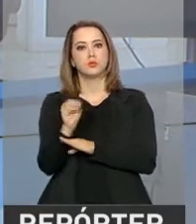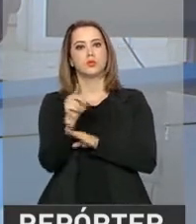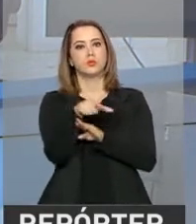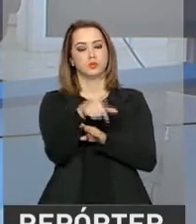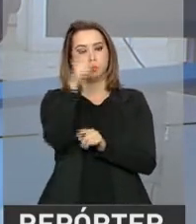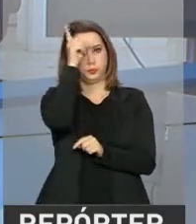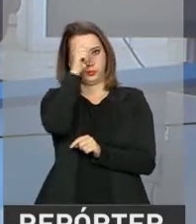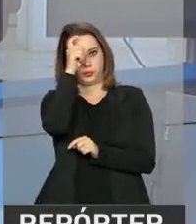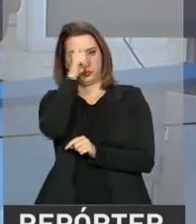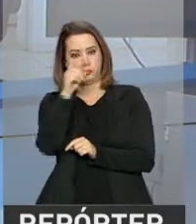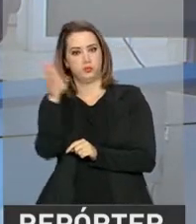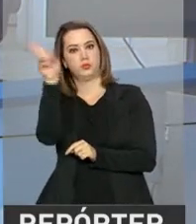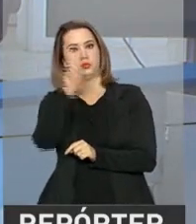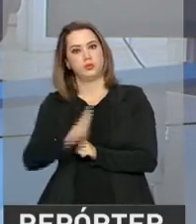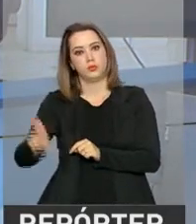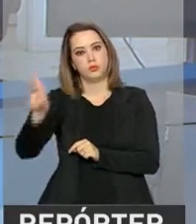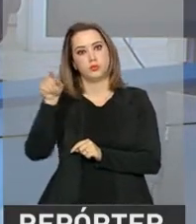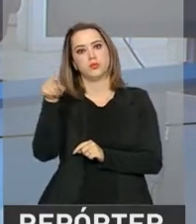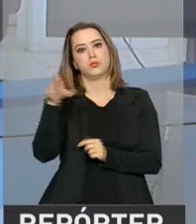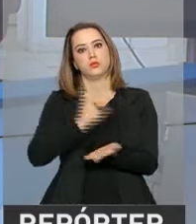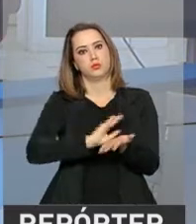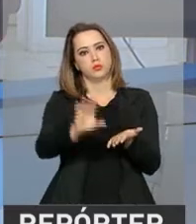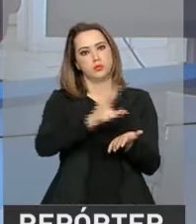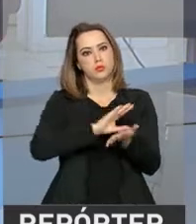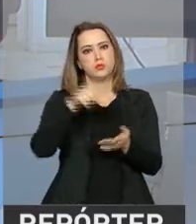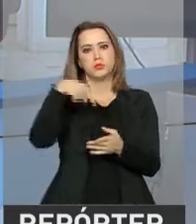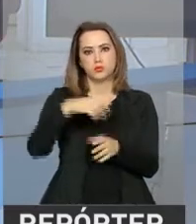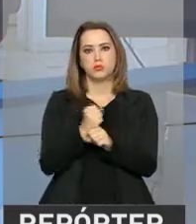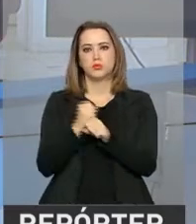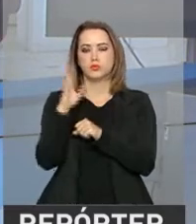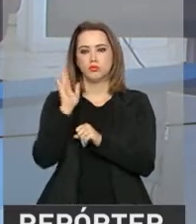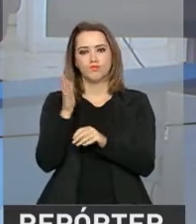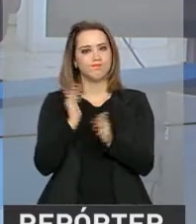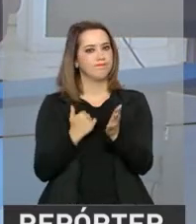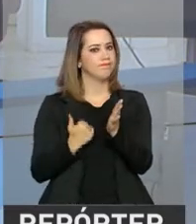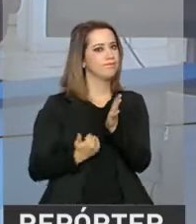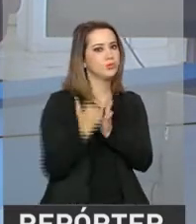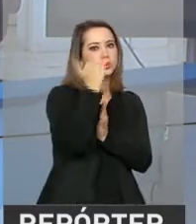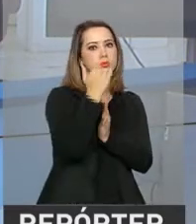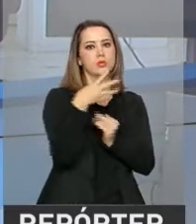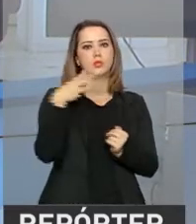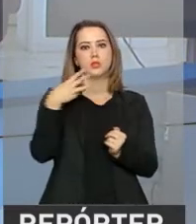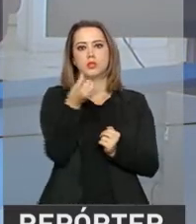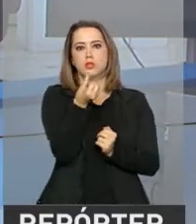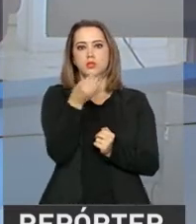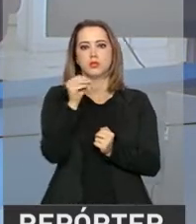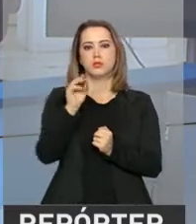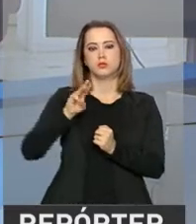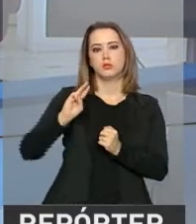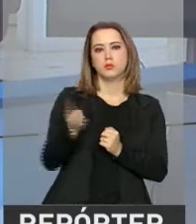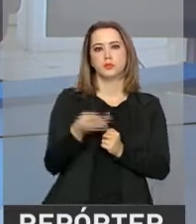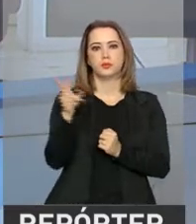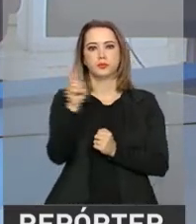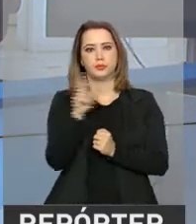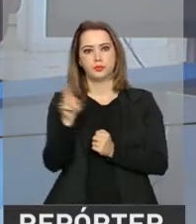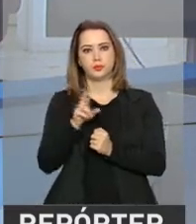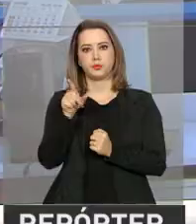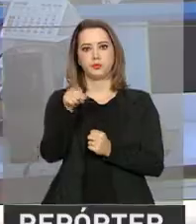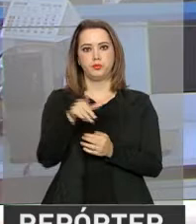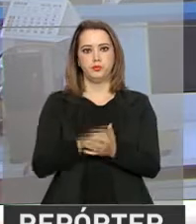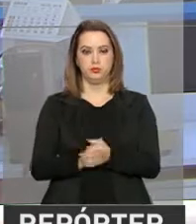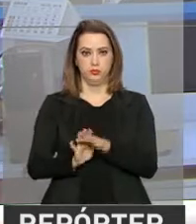hospitais universitários. Os repasses liberados este ano já superam 360 milhões de